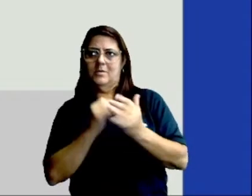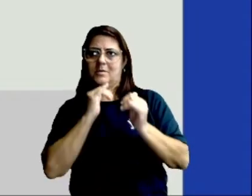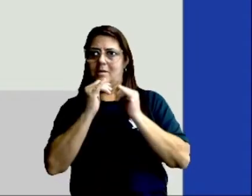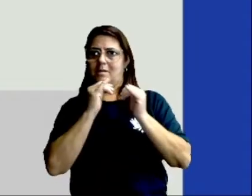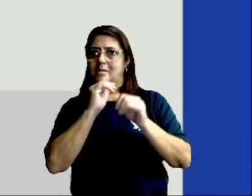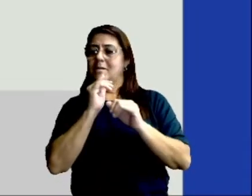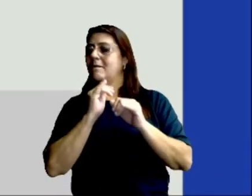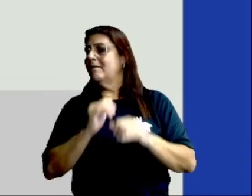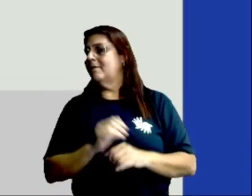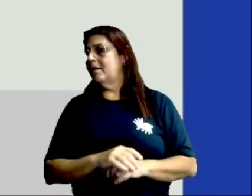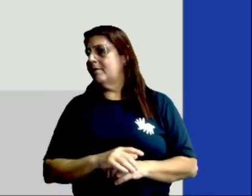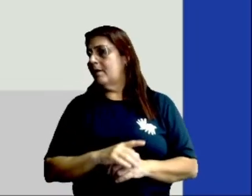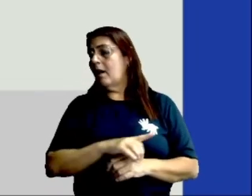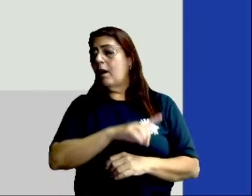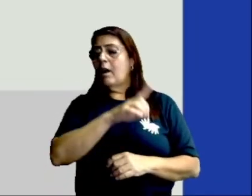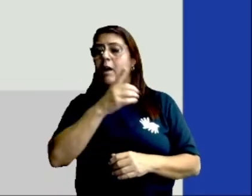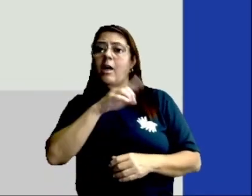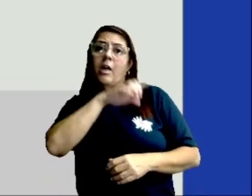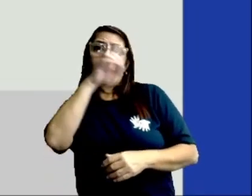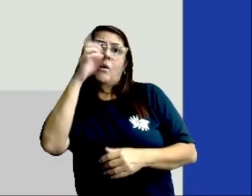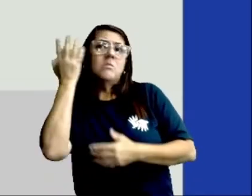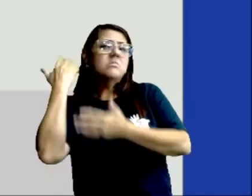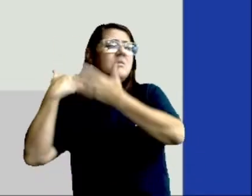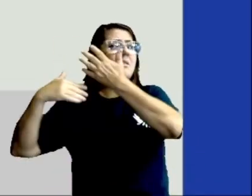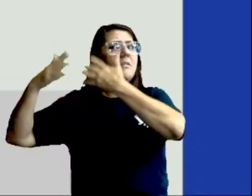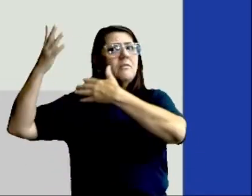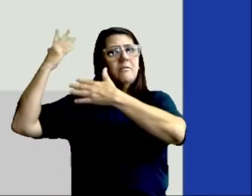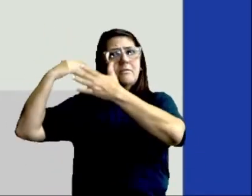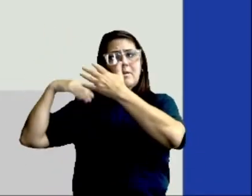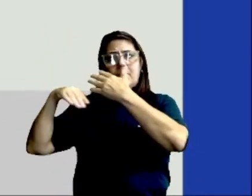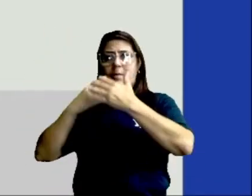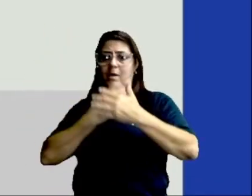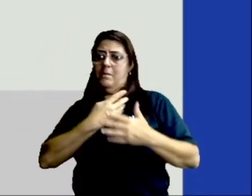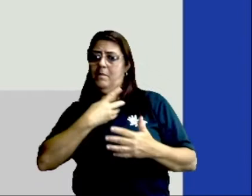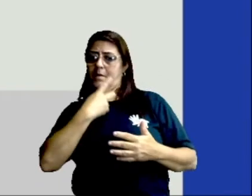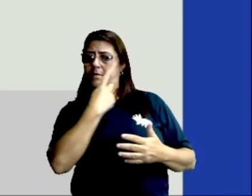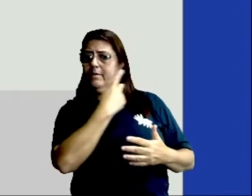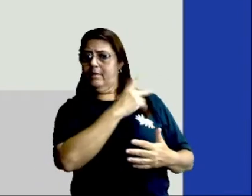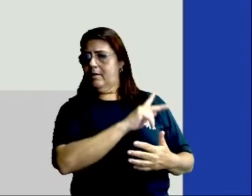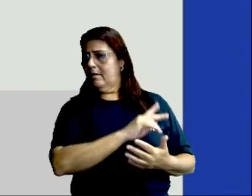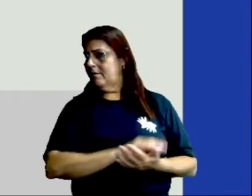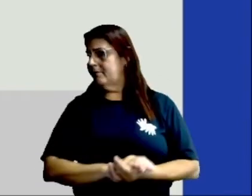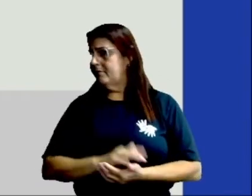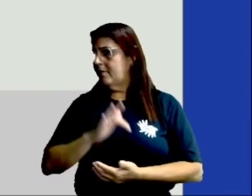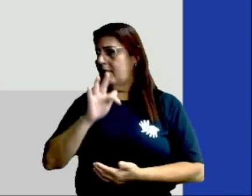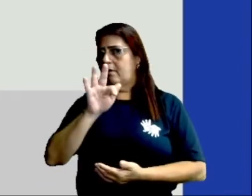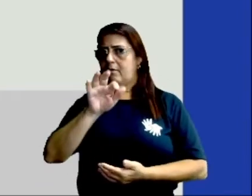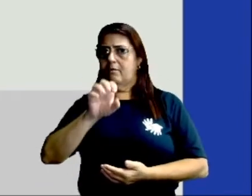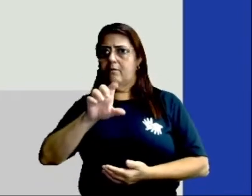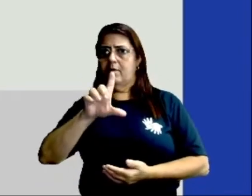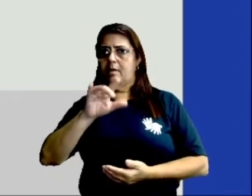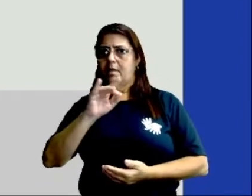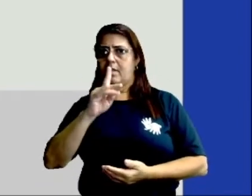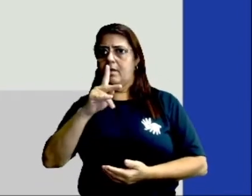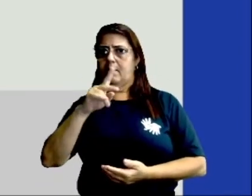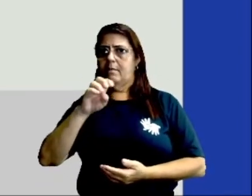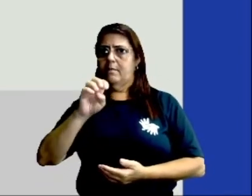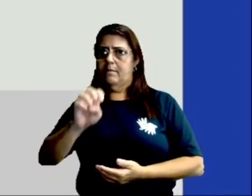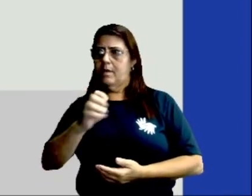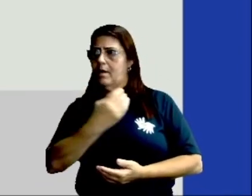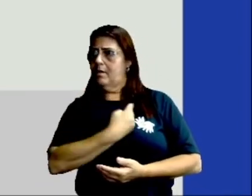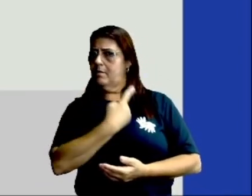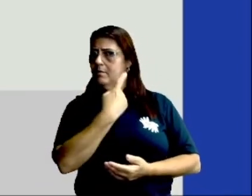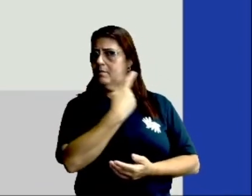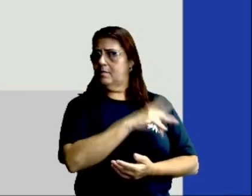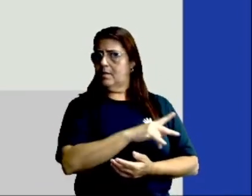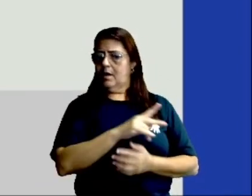Uma Vez. E ele foi escrito por um colega meu, certo? Felipe Chaves, o autor, lá do Ceará. Então, eu trouxe só